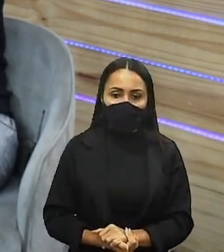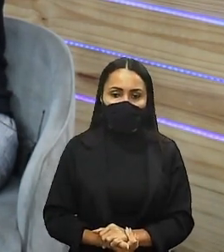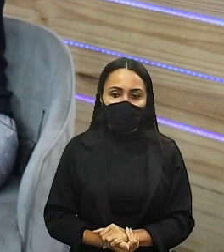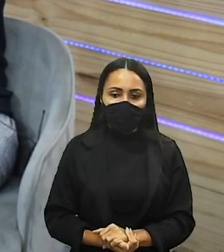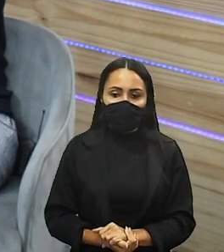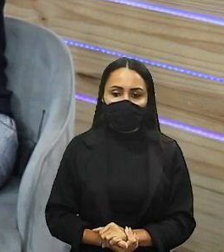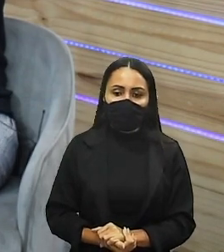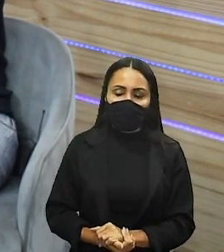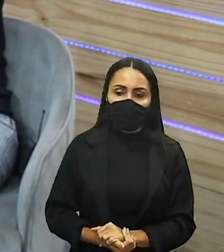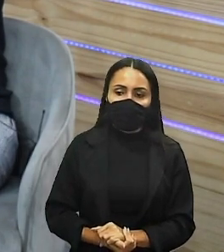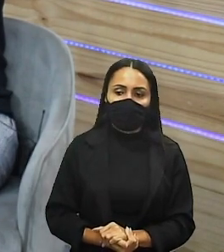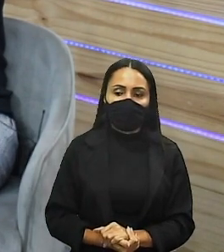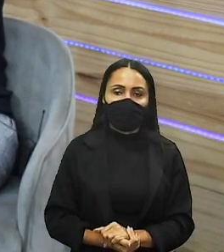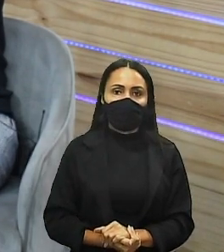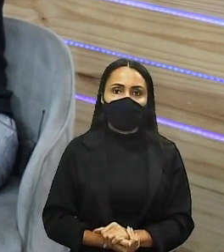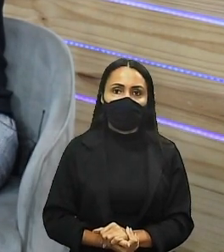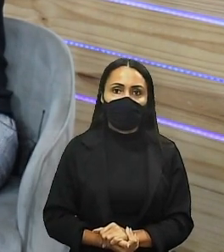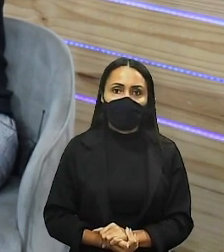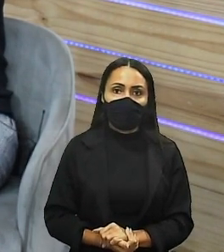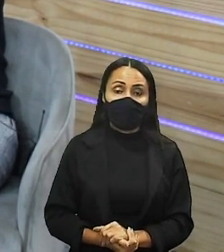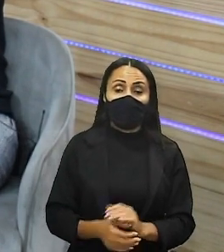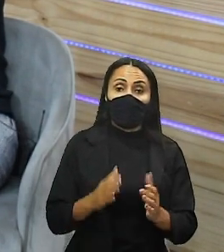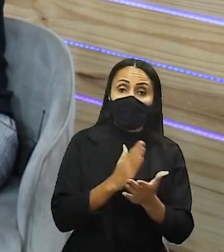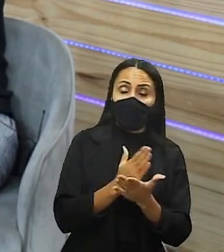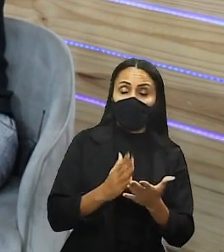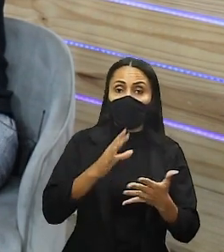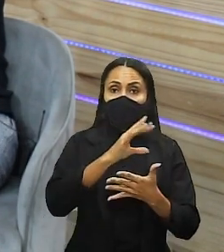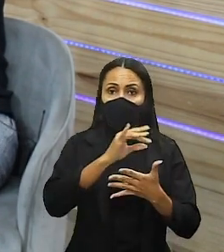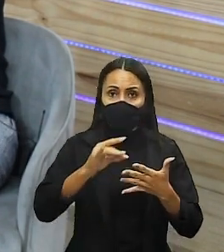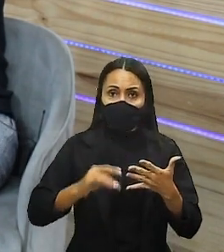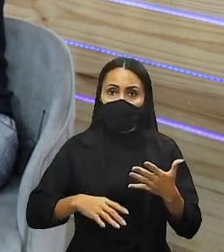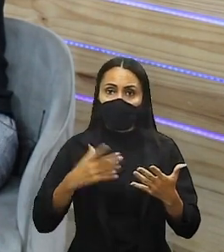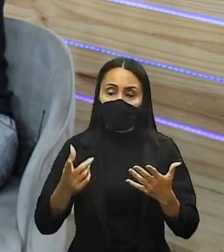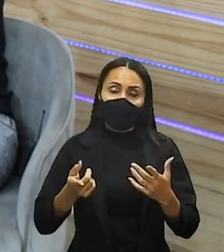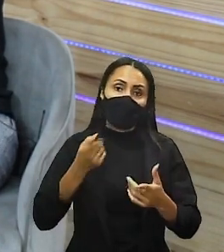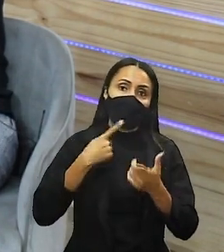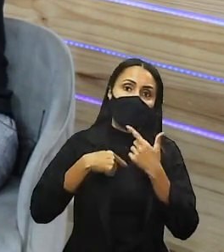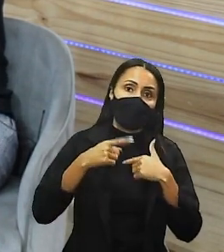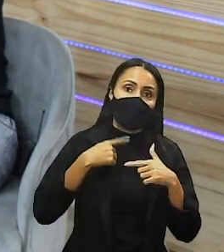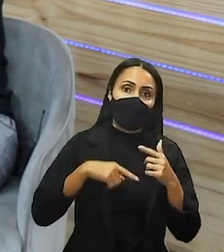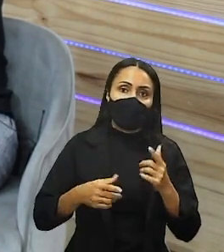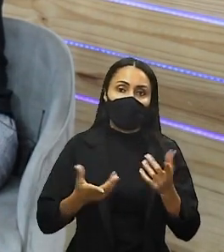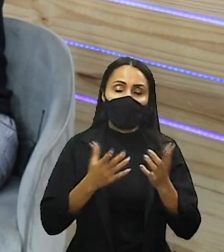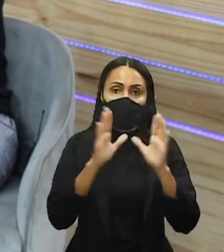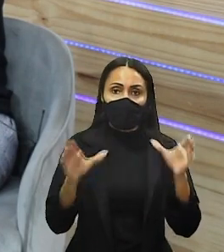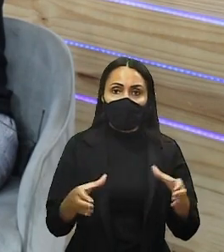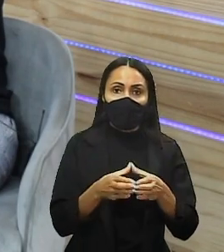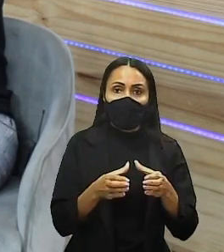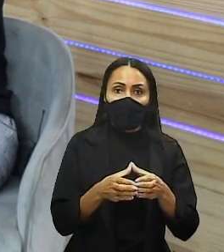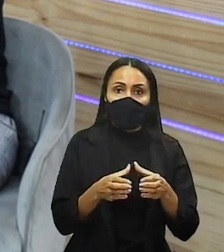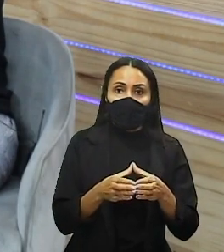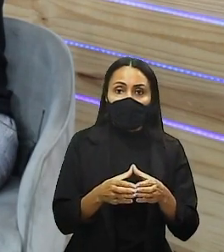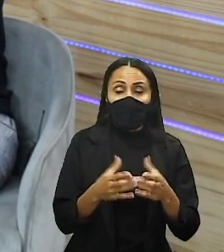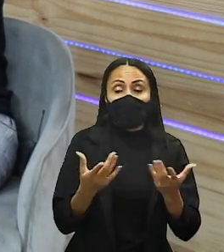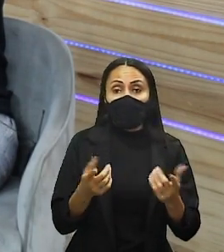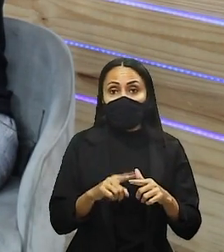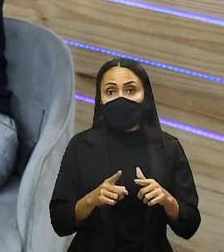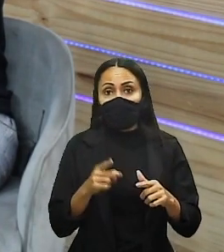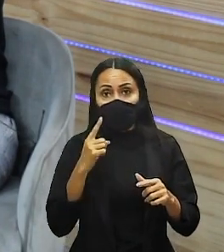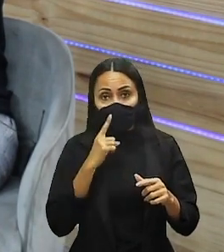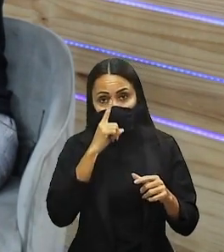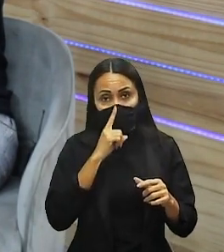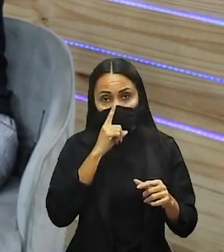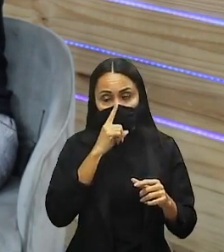sem identidade, em alguns aspectos, desejado por uns grupos, mas é muito perigoso, né?